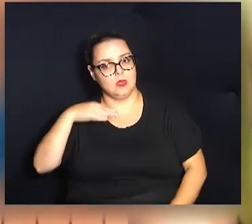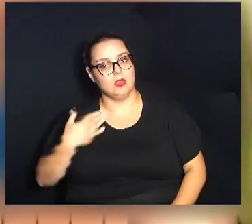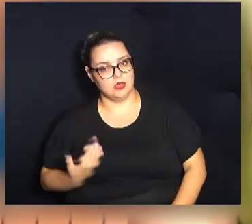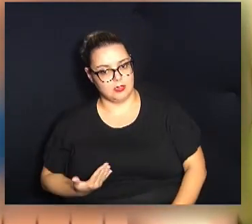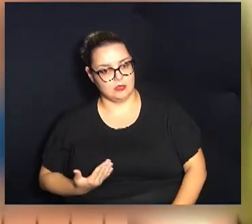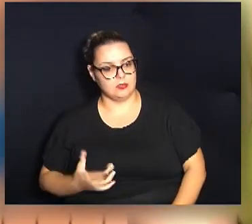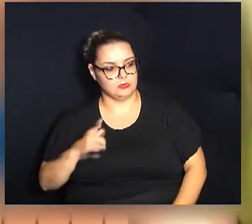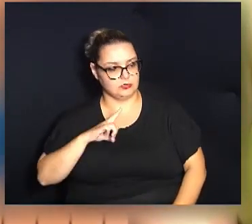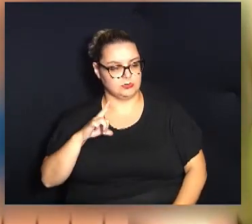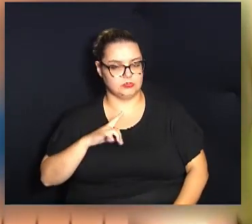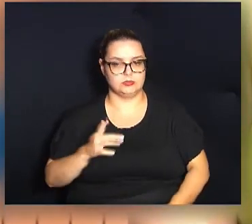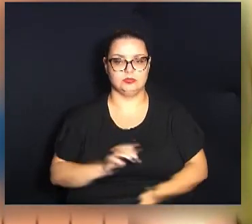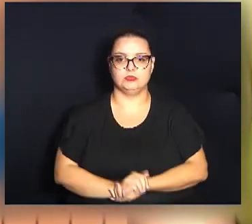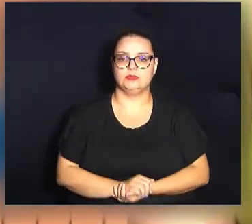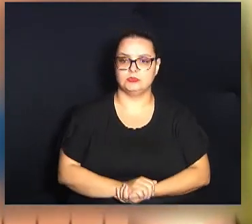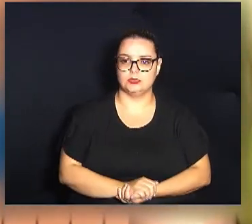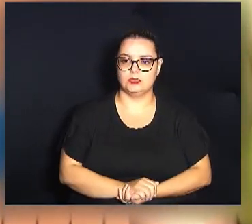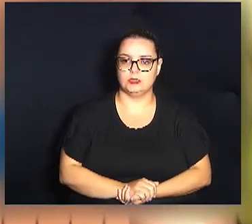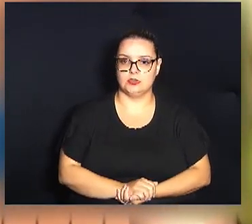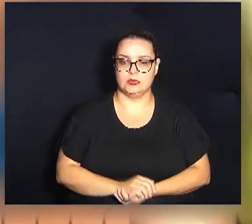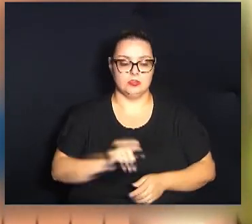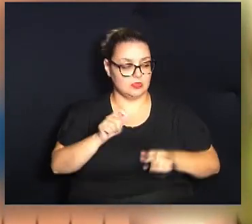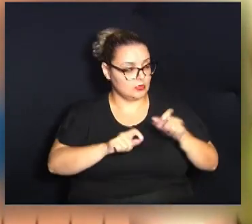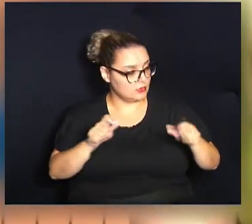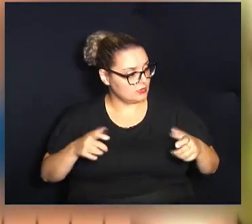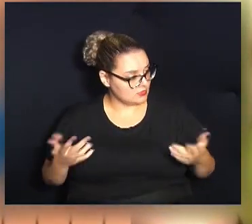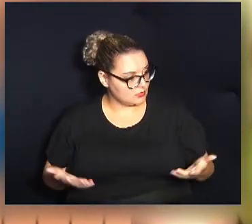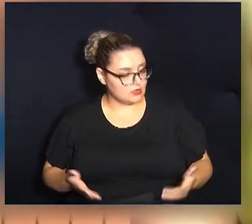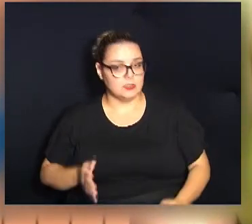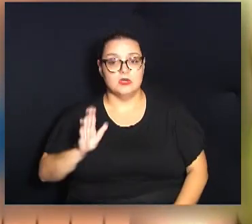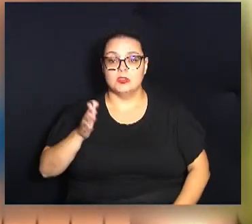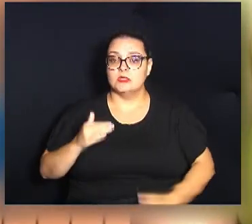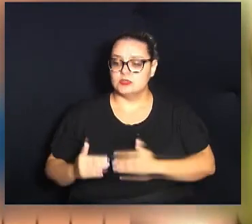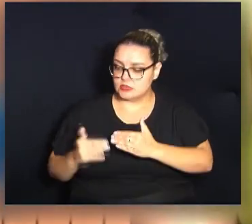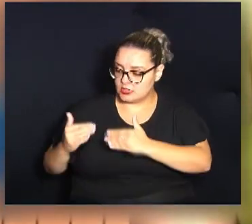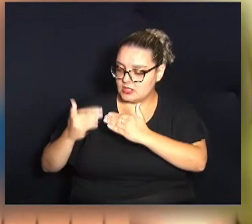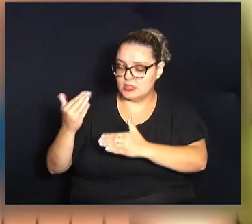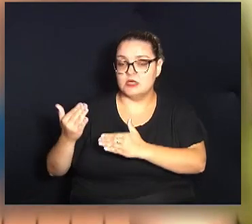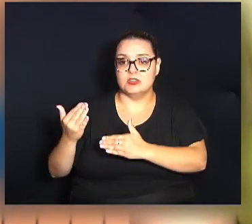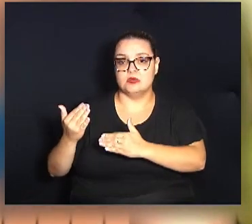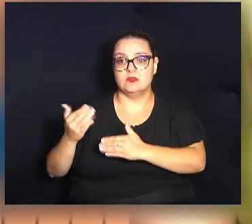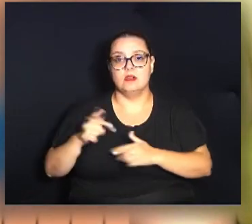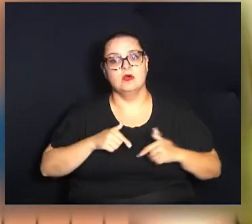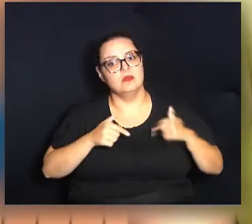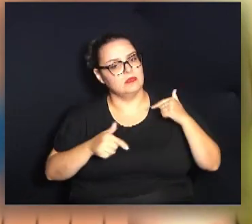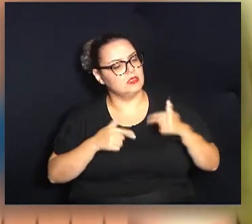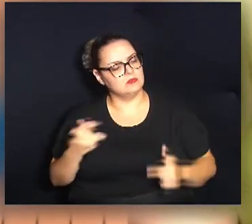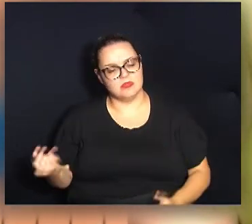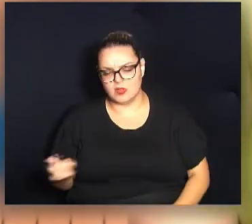receber essas pessoas que já desenvolvem um trabalho